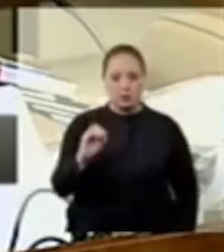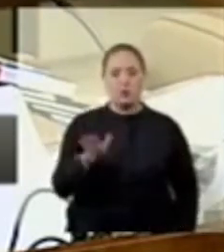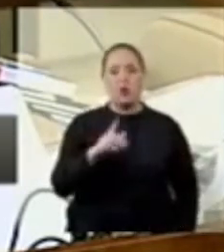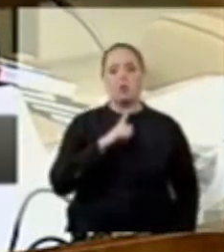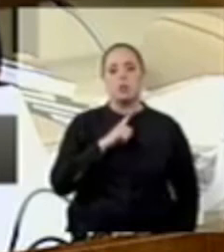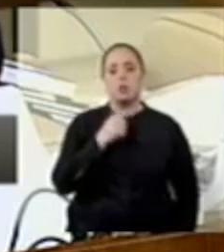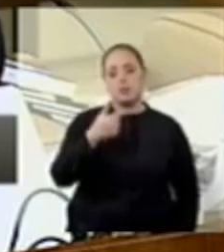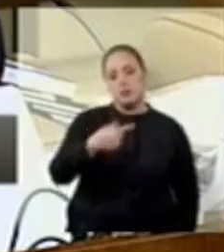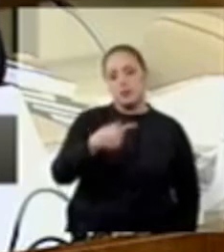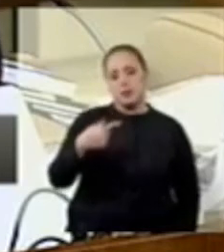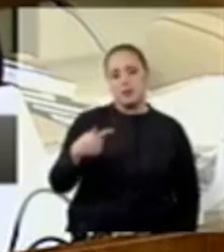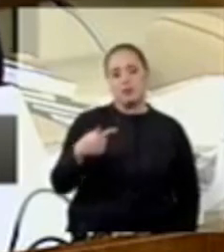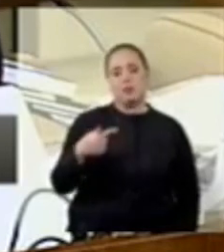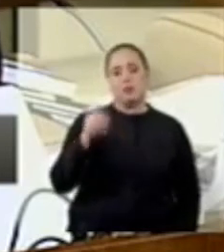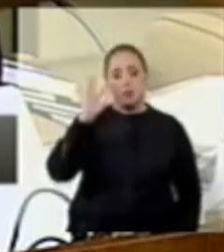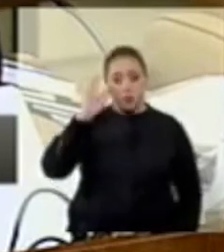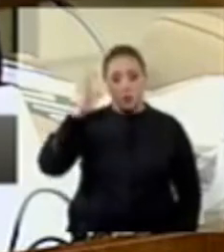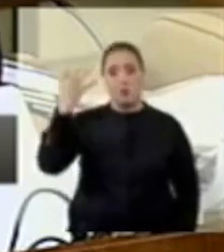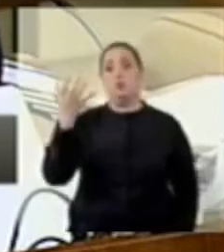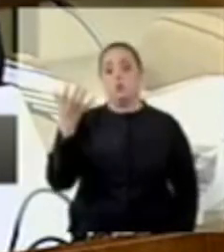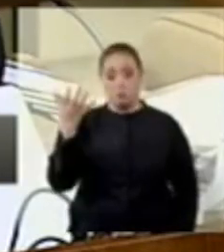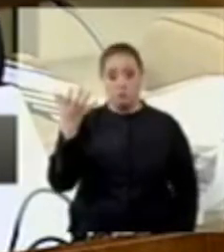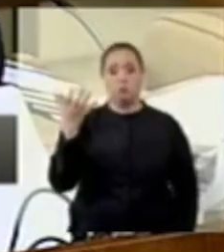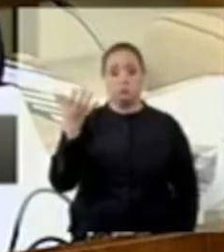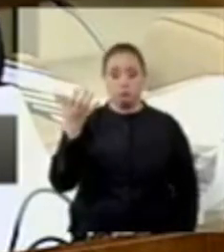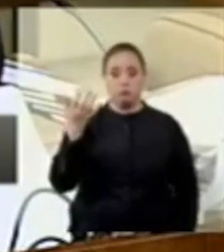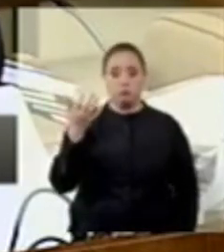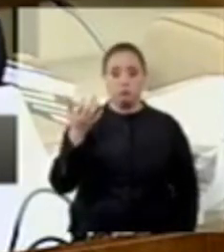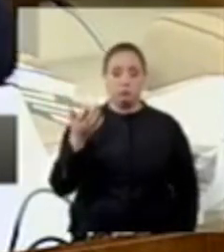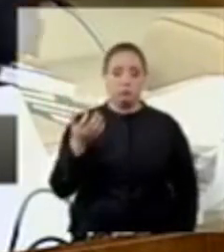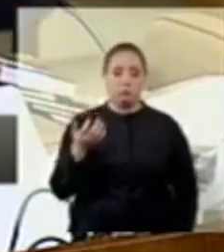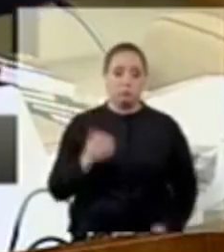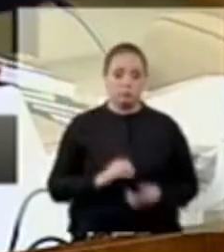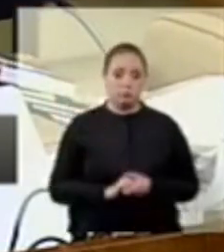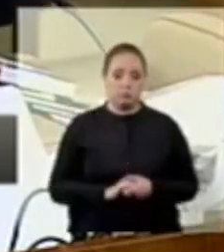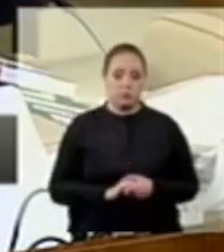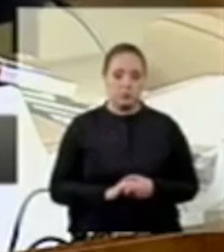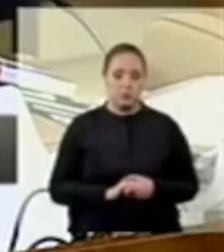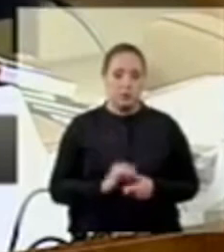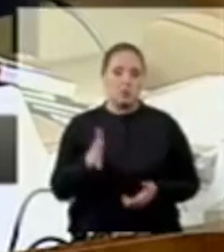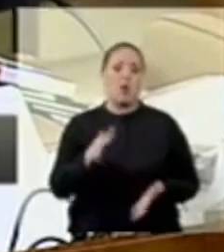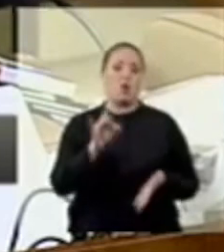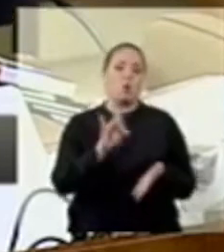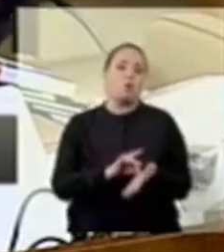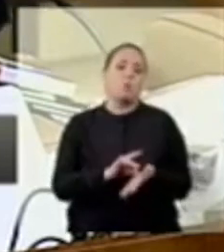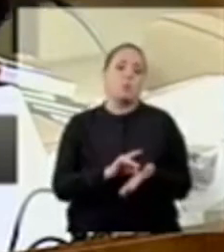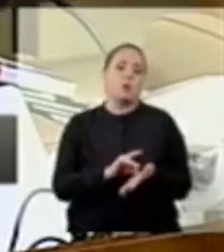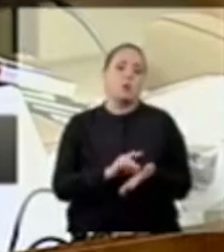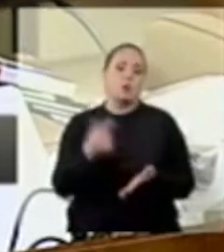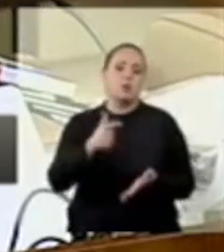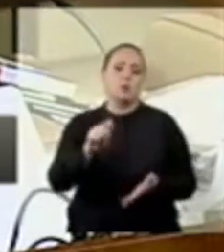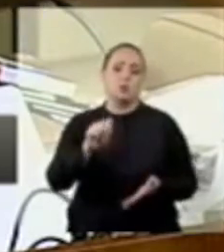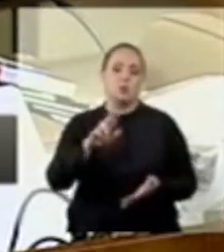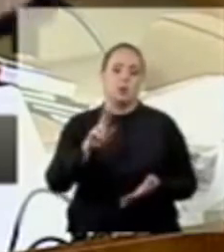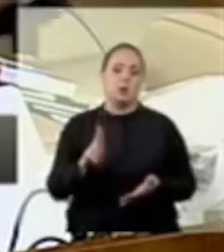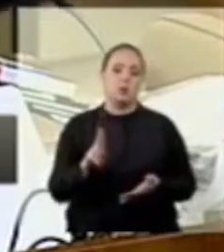77 decisões já confirmadas em segundo grau ou